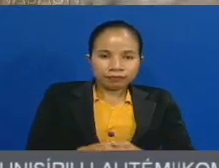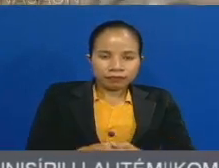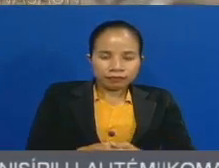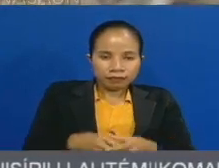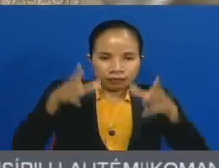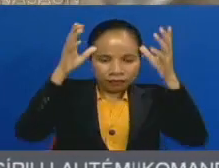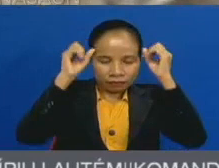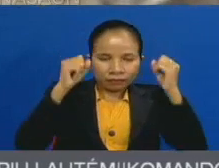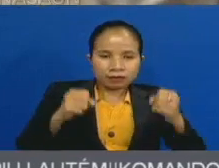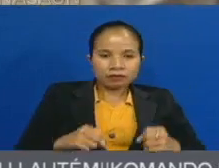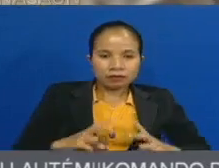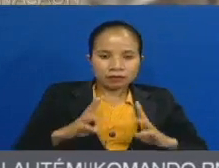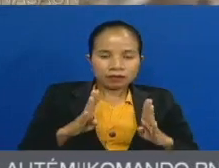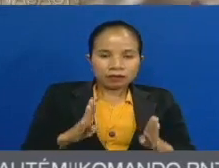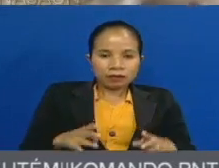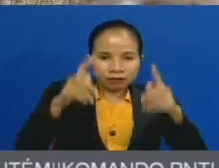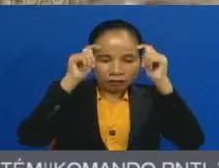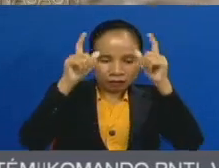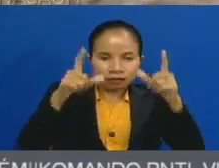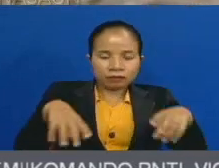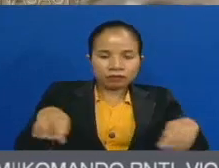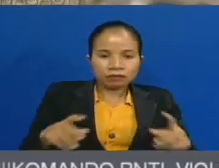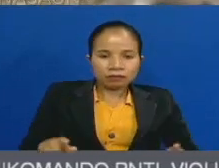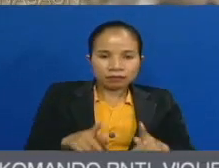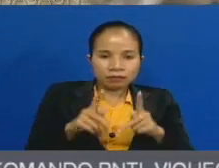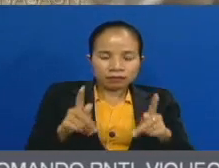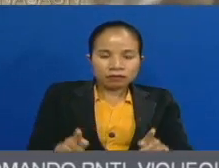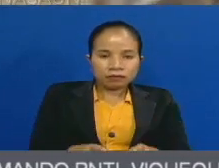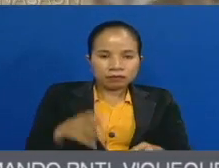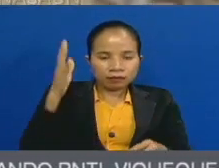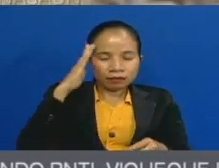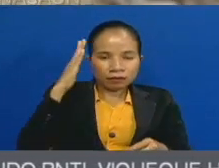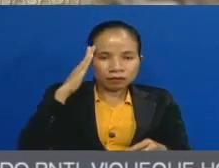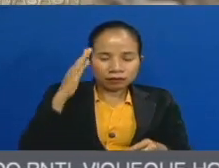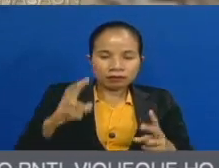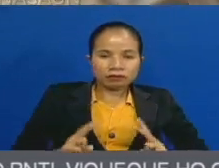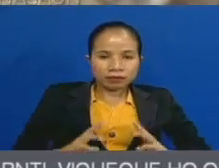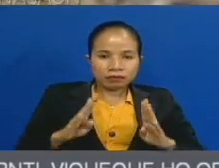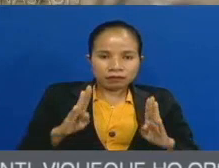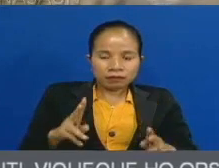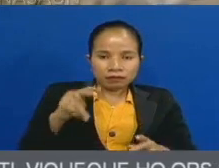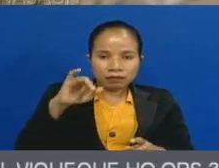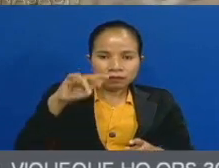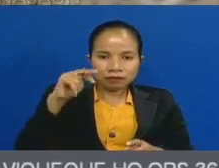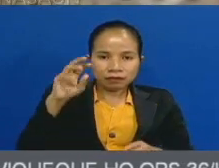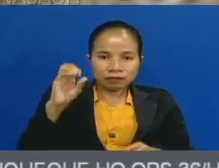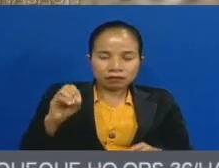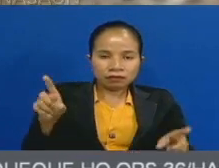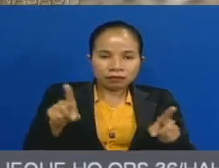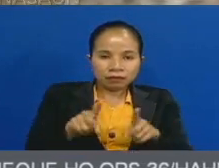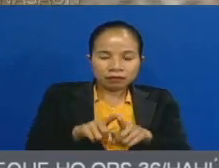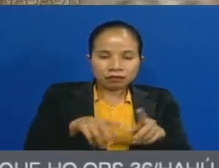Arquivo Museu Resistência Timorense Instituto Público. Reconhece, saudoso Nino Koni Santana,